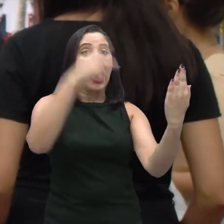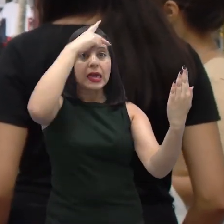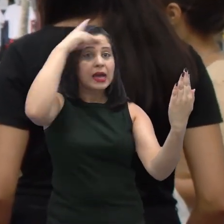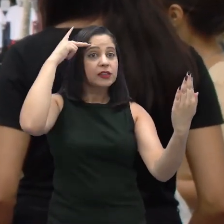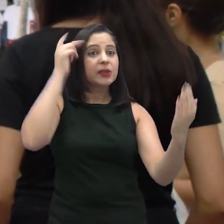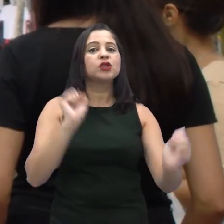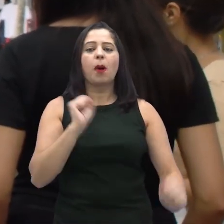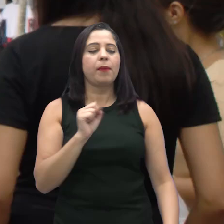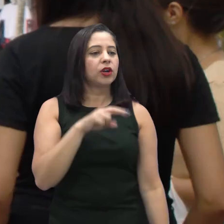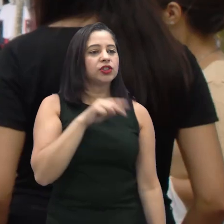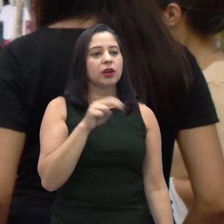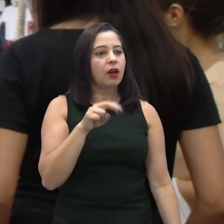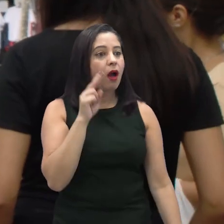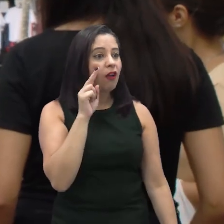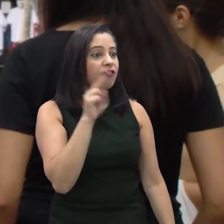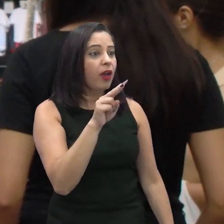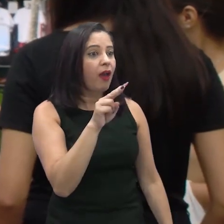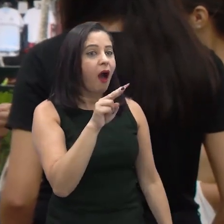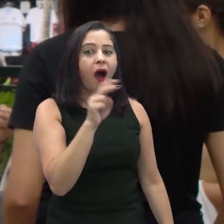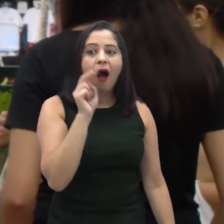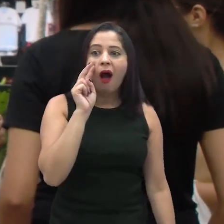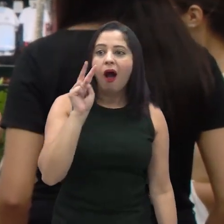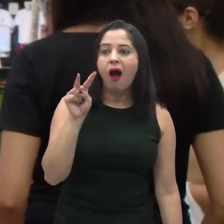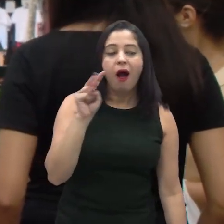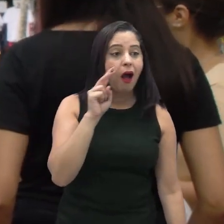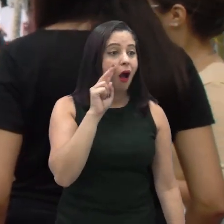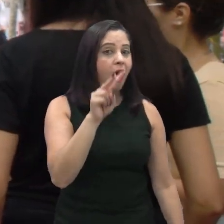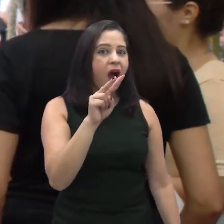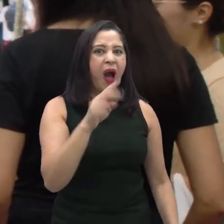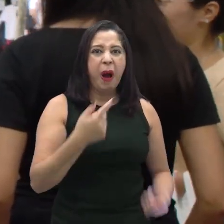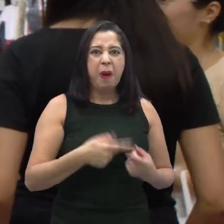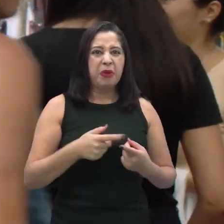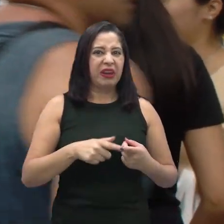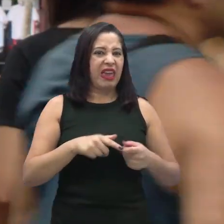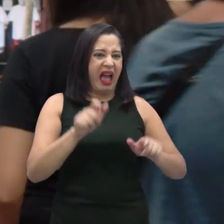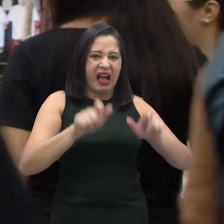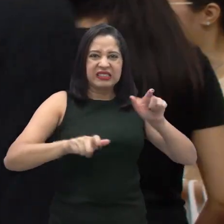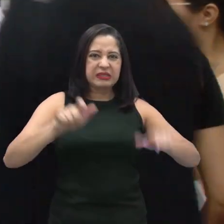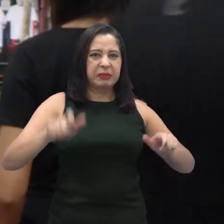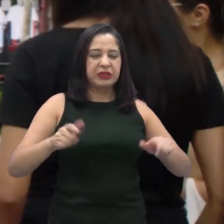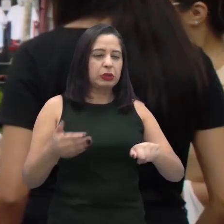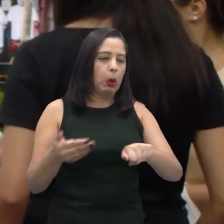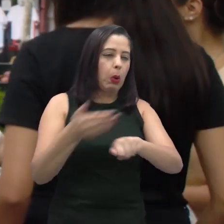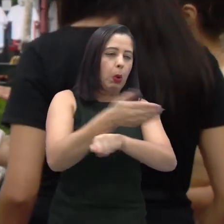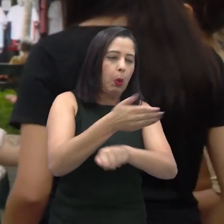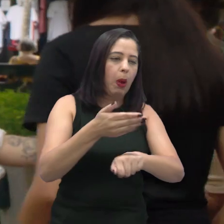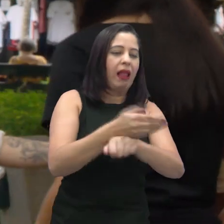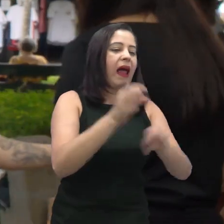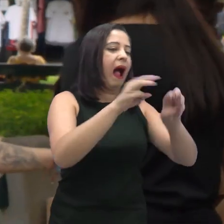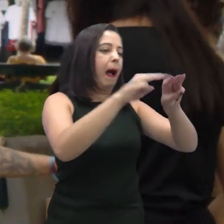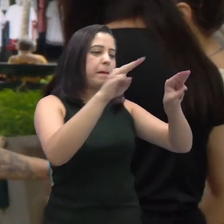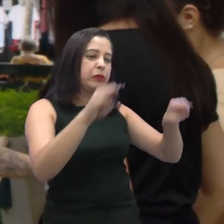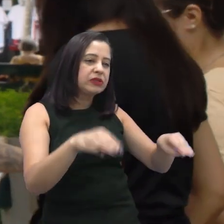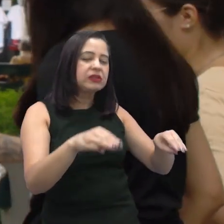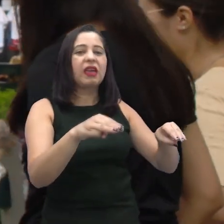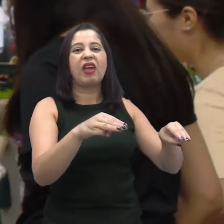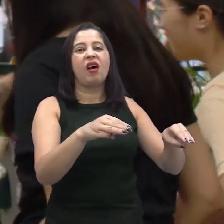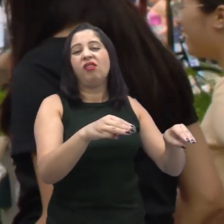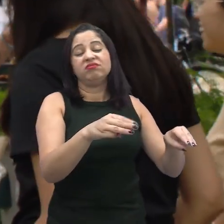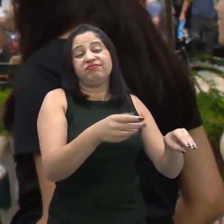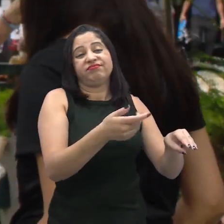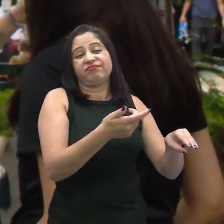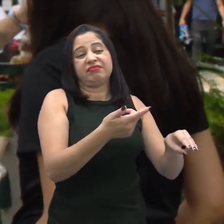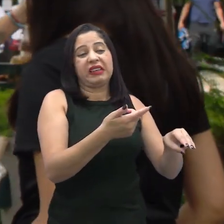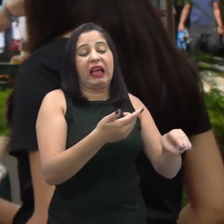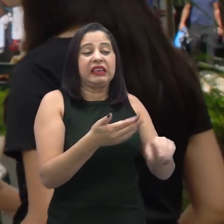pessoas verem como é que é o trabalho desse artista, né? Porque as pessoas não costumam ir visitar galerias ou espaços dos artistas porque tem